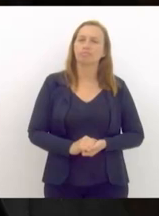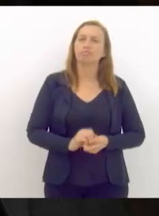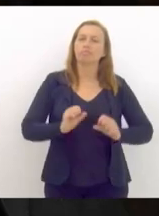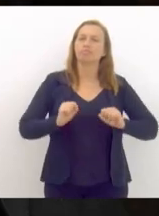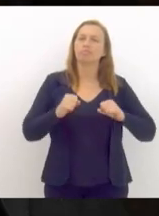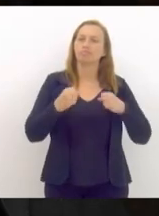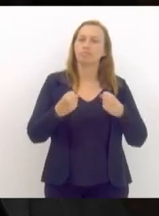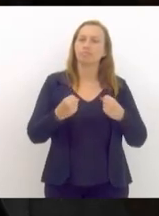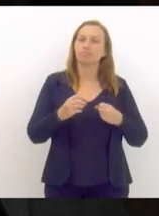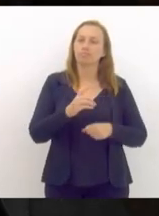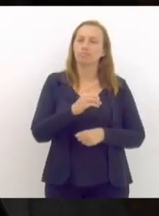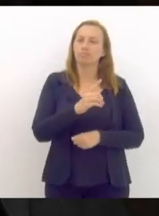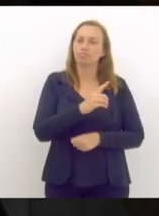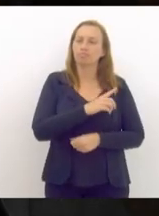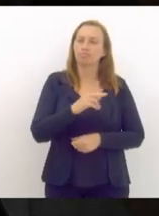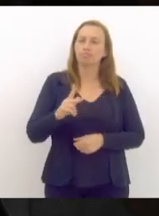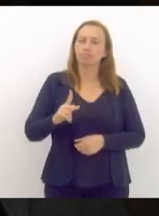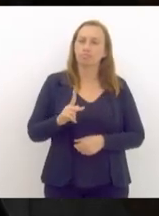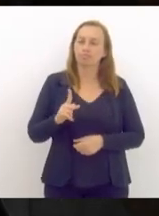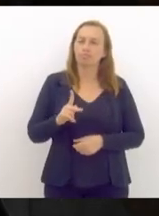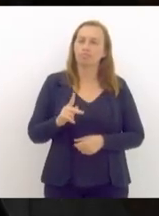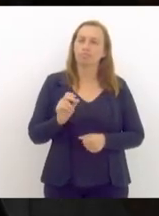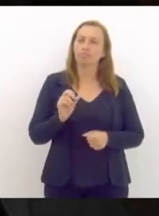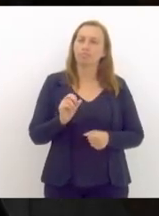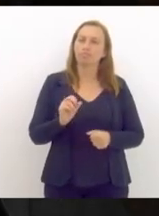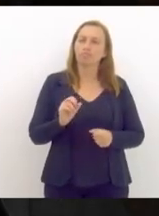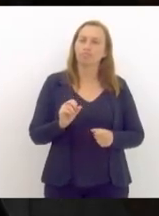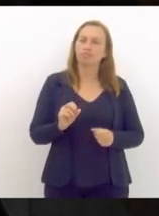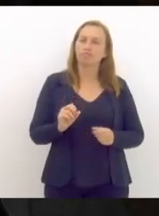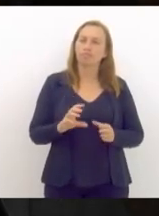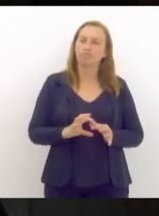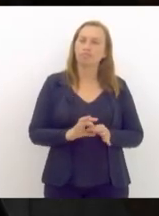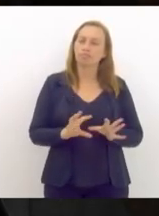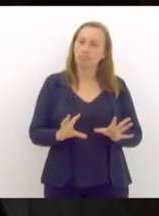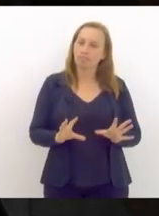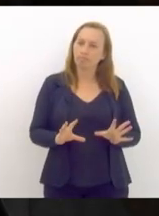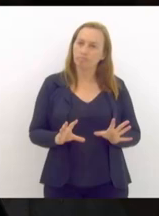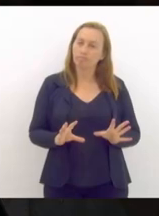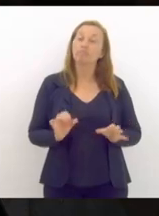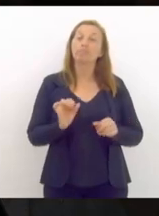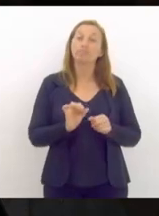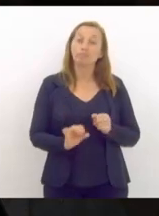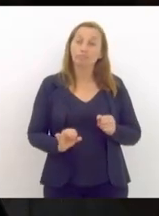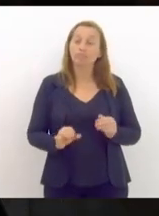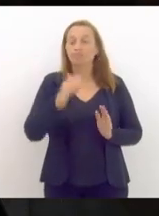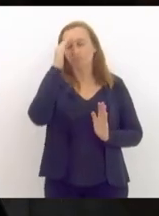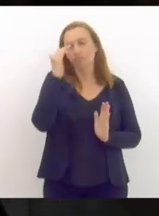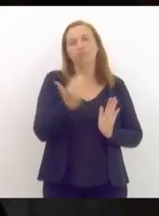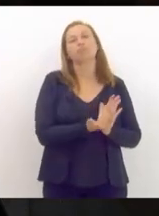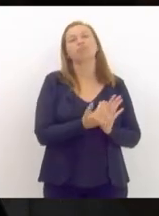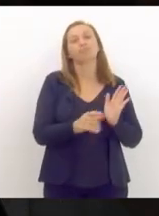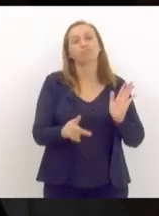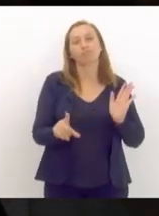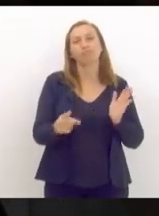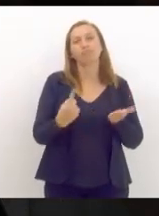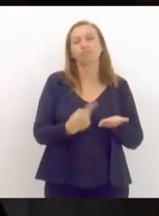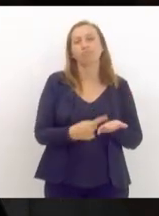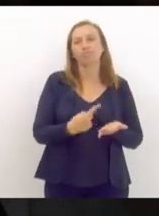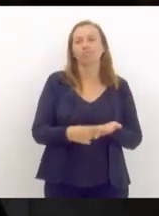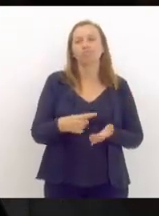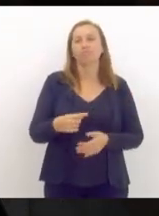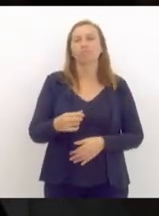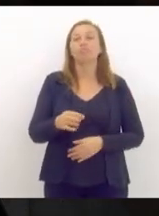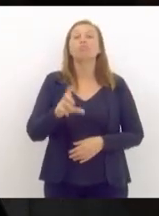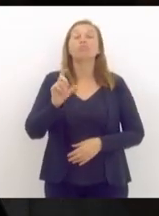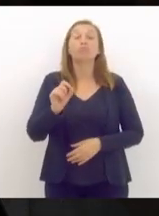Defensor Público-Geral do Estado, gozando da sua autonomia, faz? Cumpre o acordo. O que Cláudio